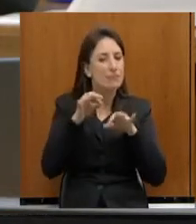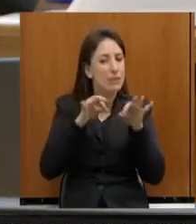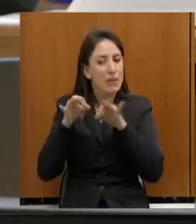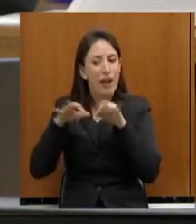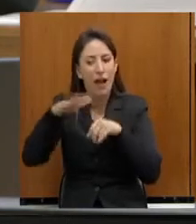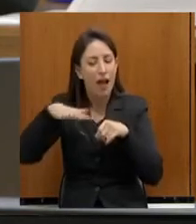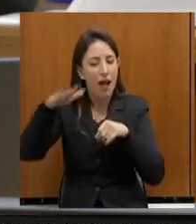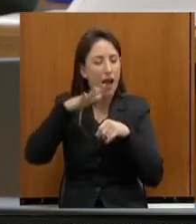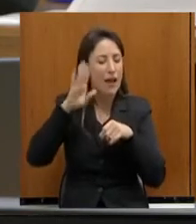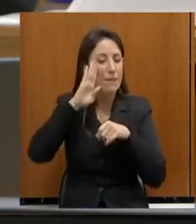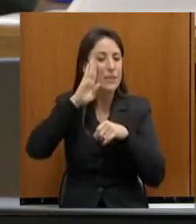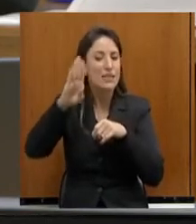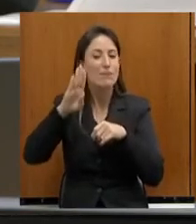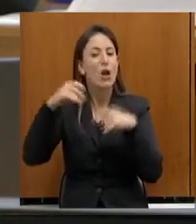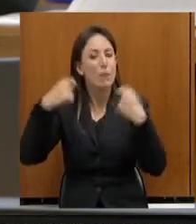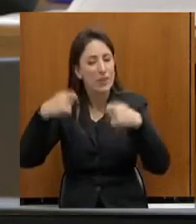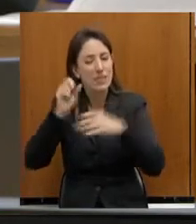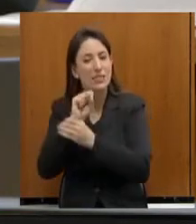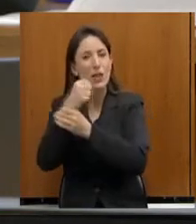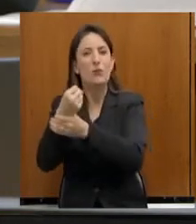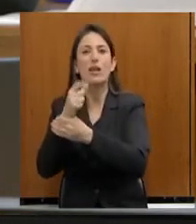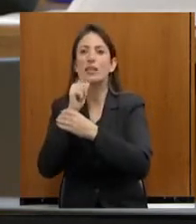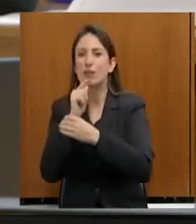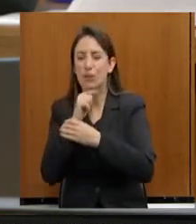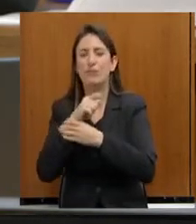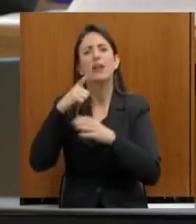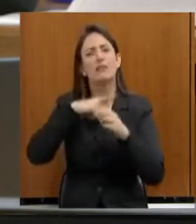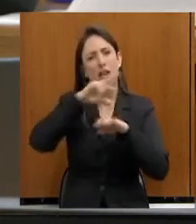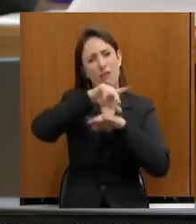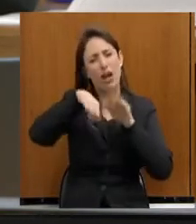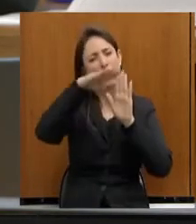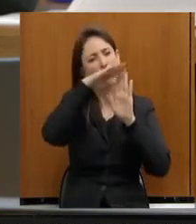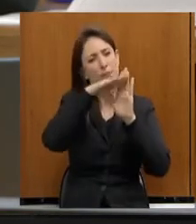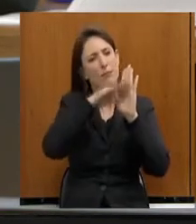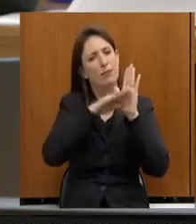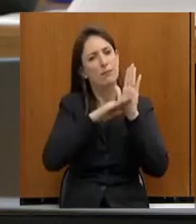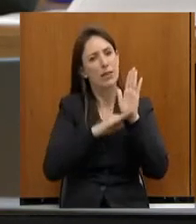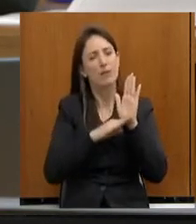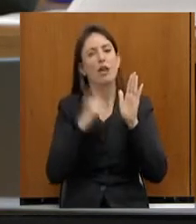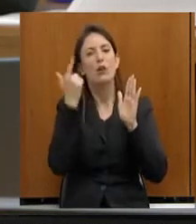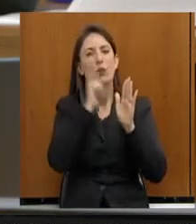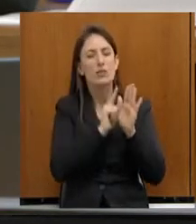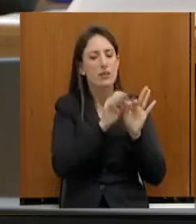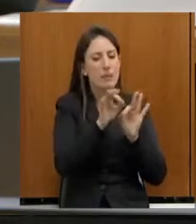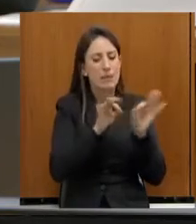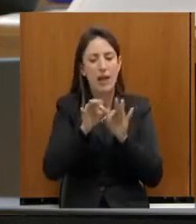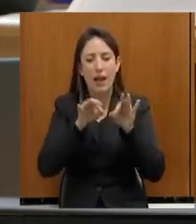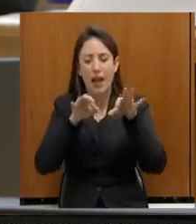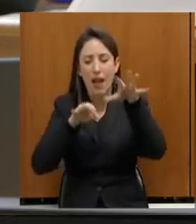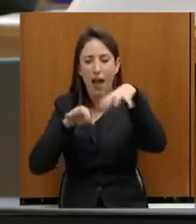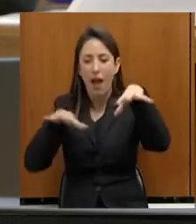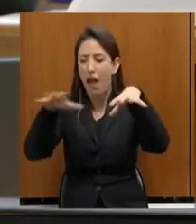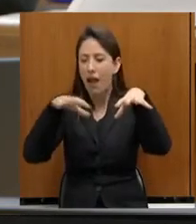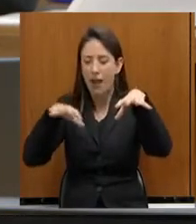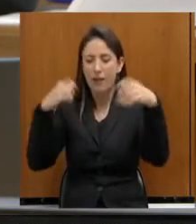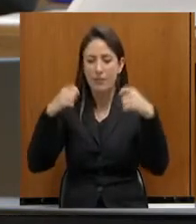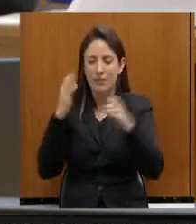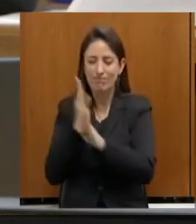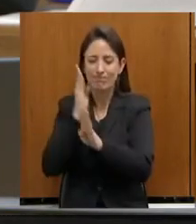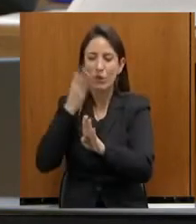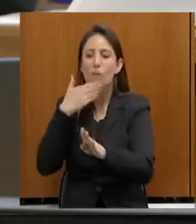no estado e diversos critérios técnicos foram estabelecidos para que essas áreas sejam definidas